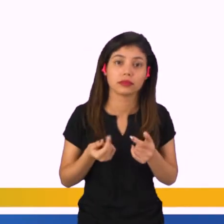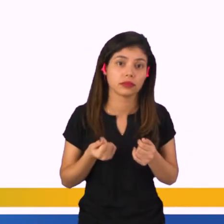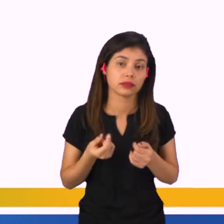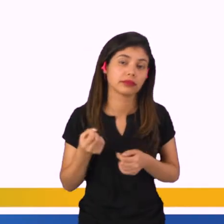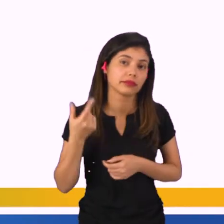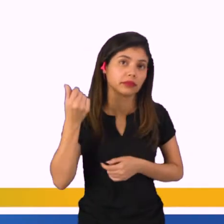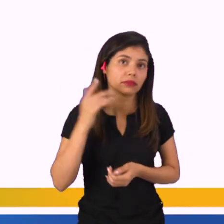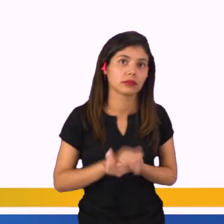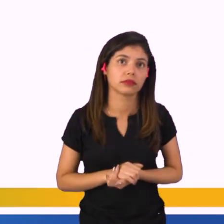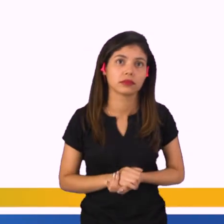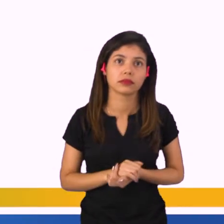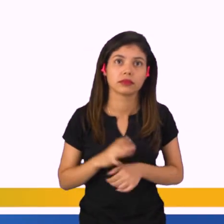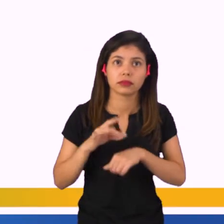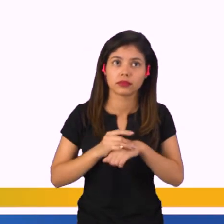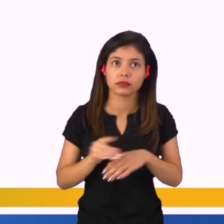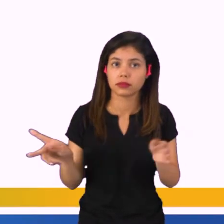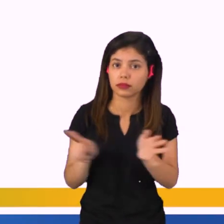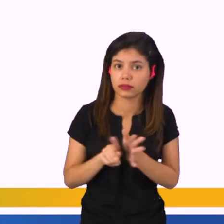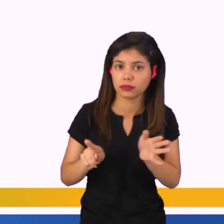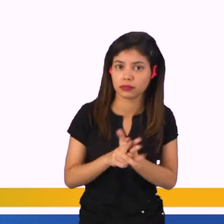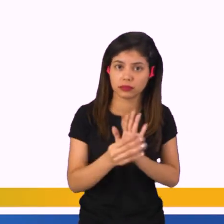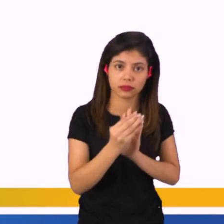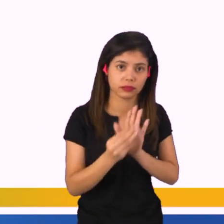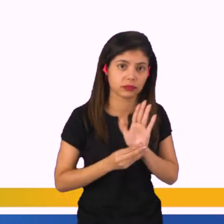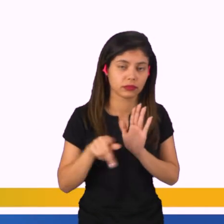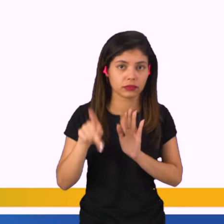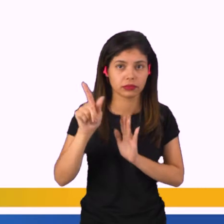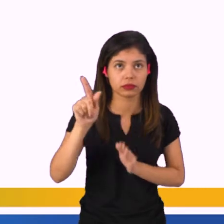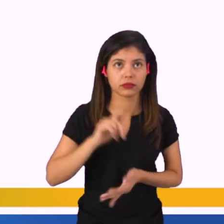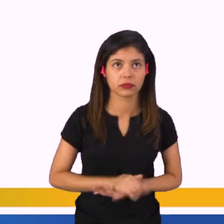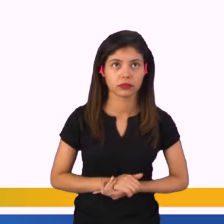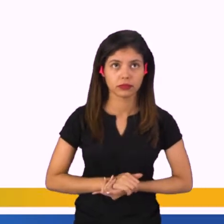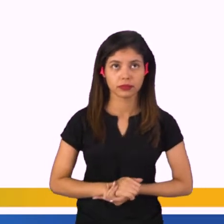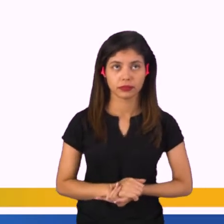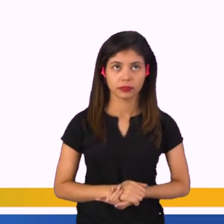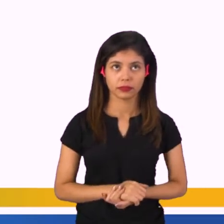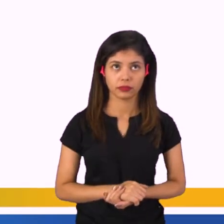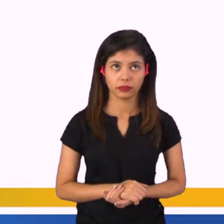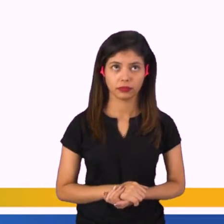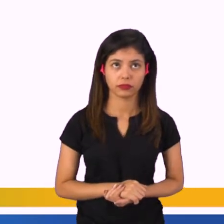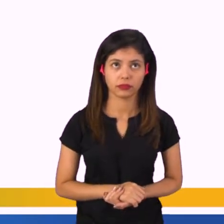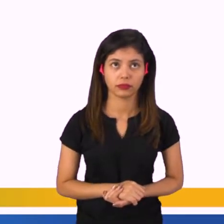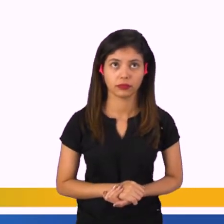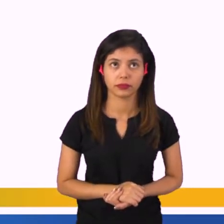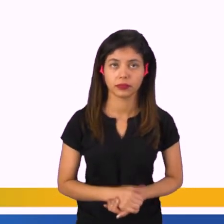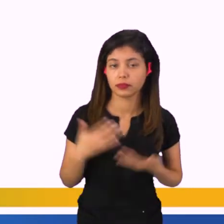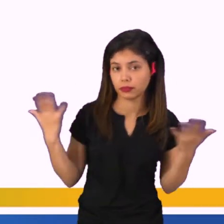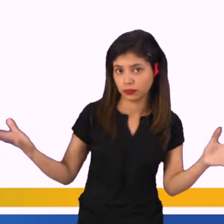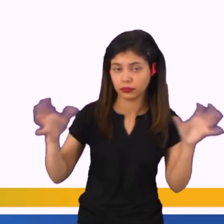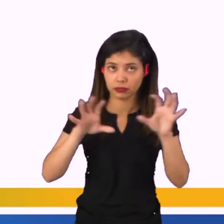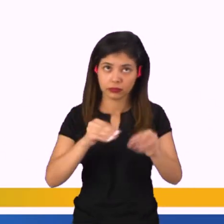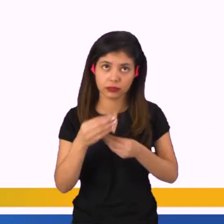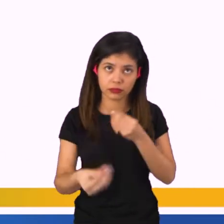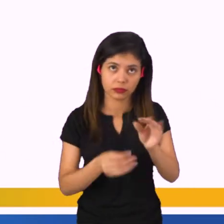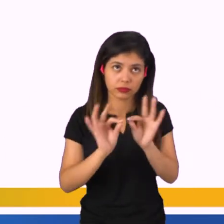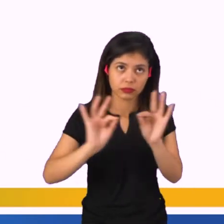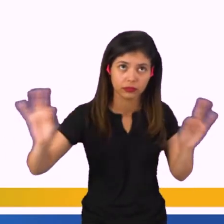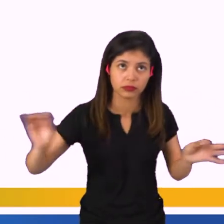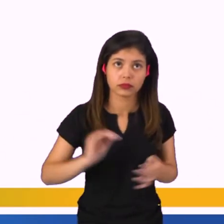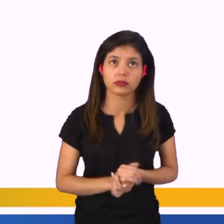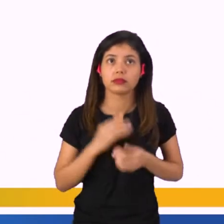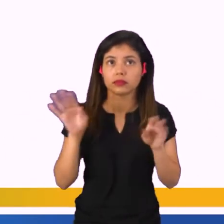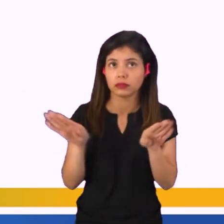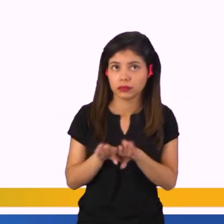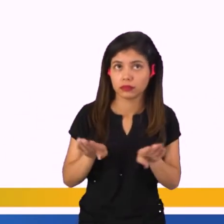da carne, são dados por quilograma, certo? Então, assim como fizemos com as unidades de comprimento, nós